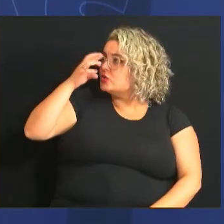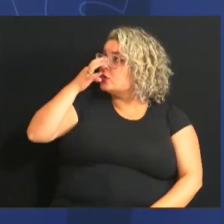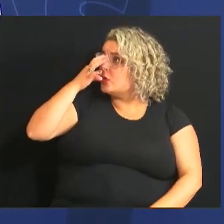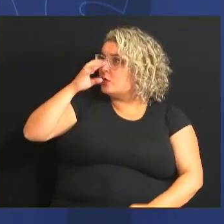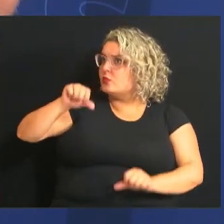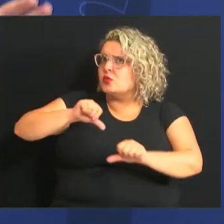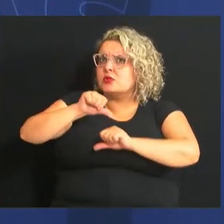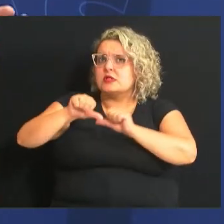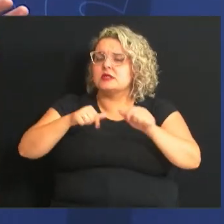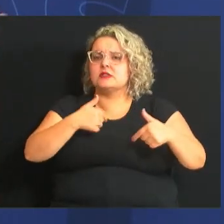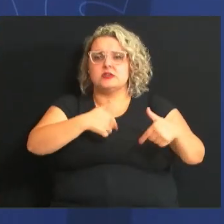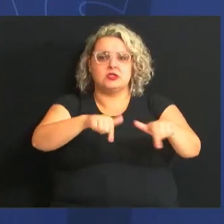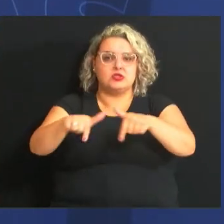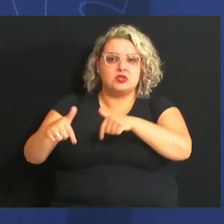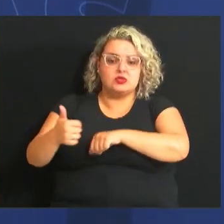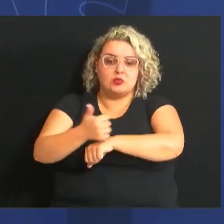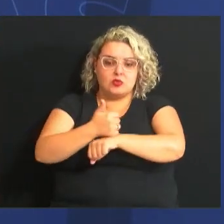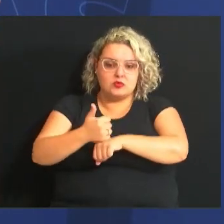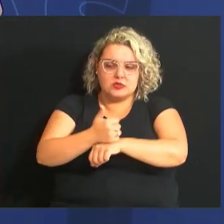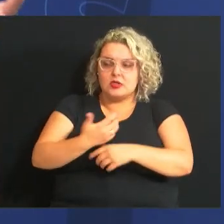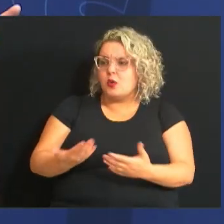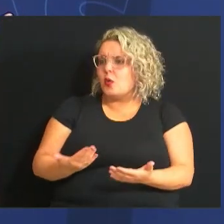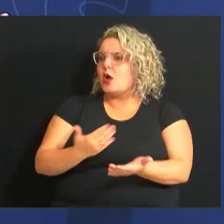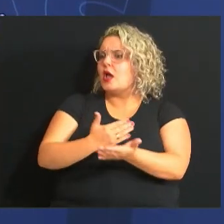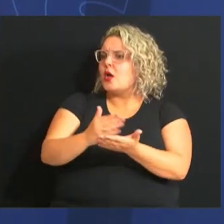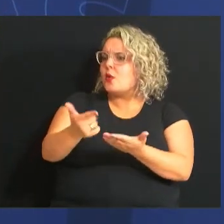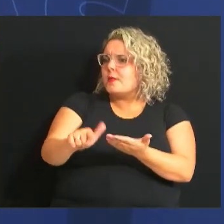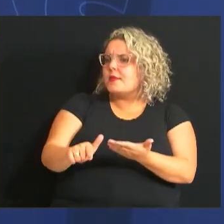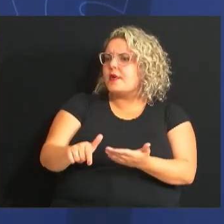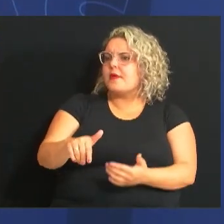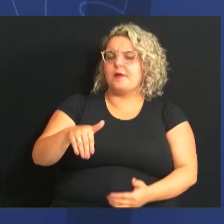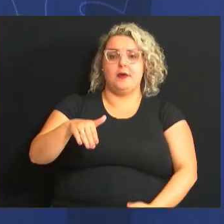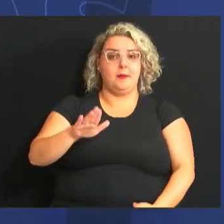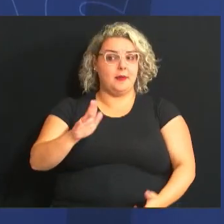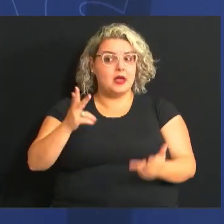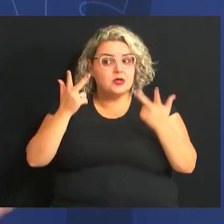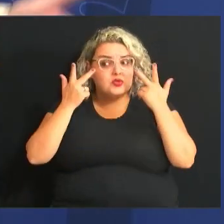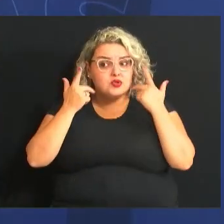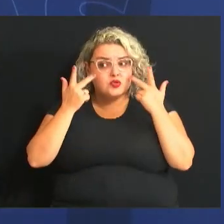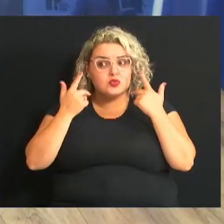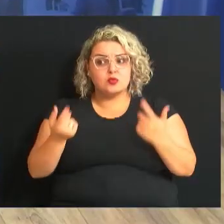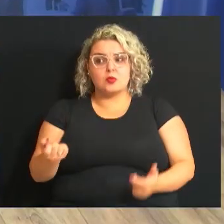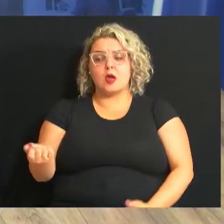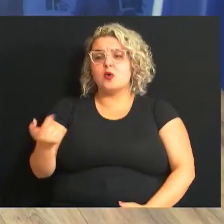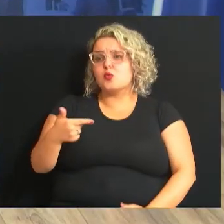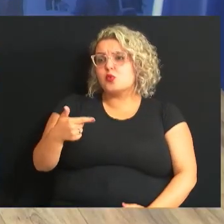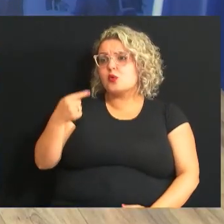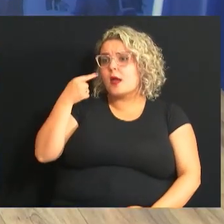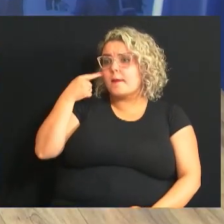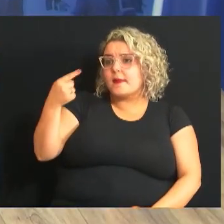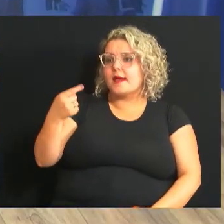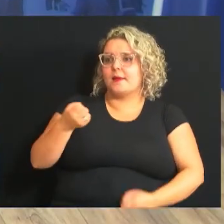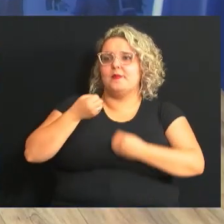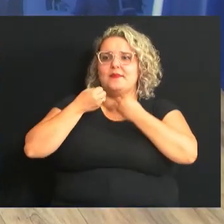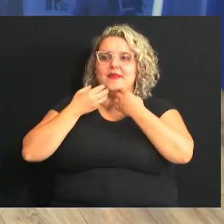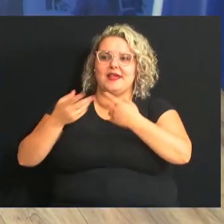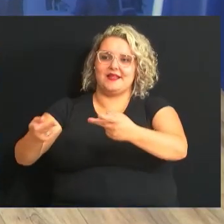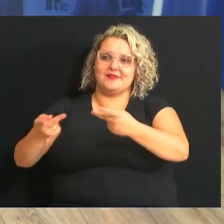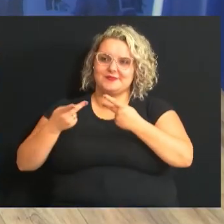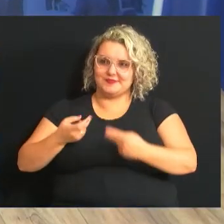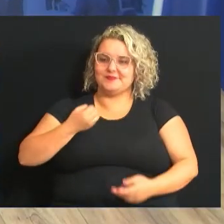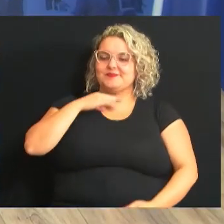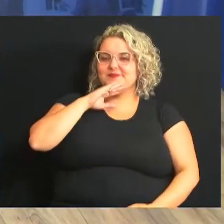carreiras, recomeços, é muito mais comum do que a gente imagina. Seja bem-vindo e boa